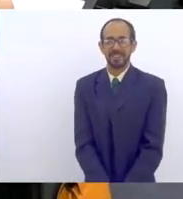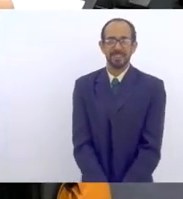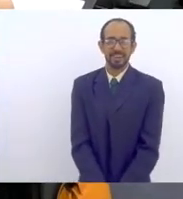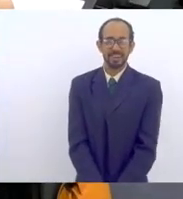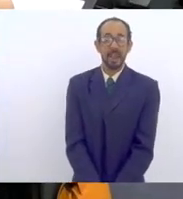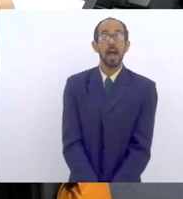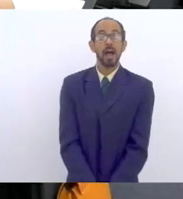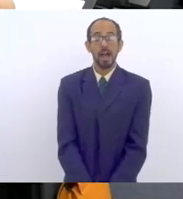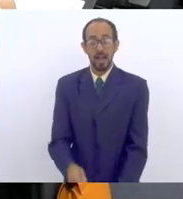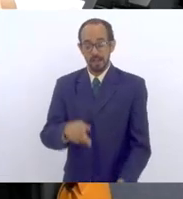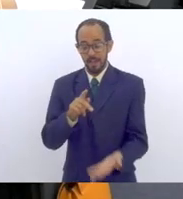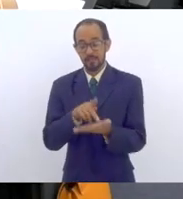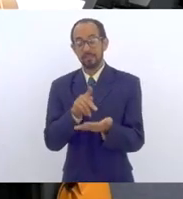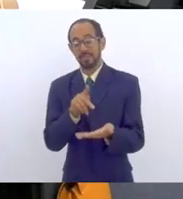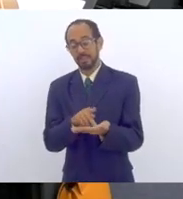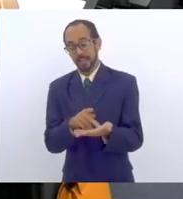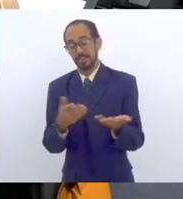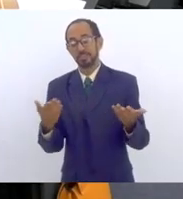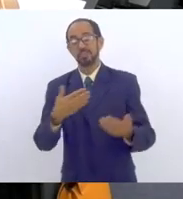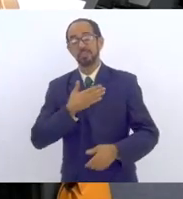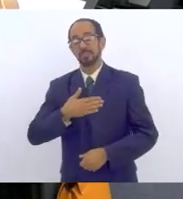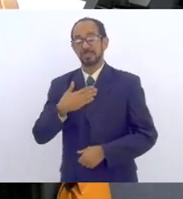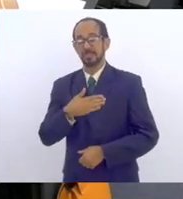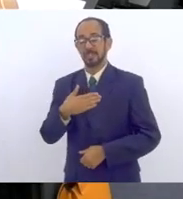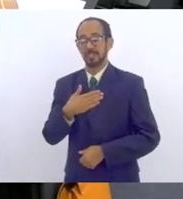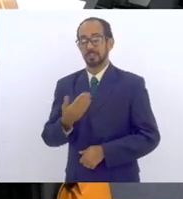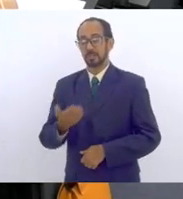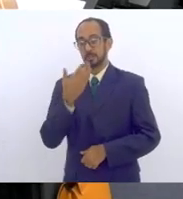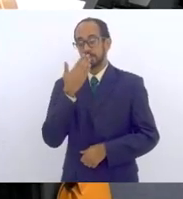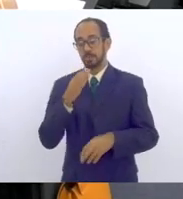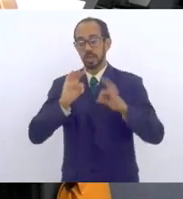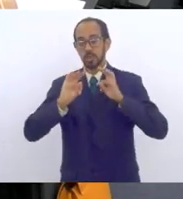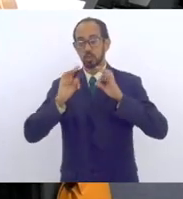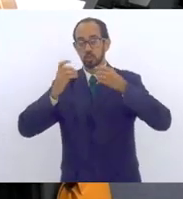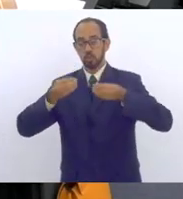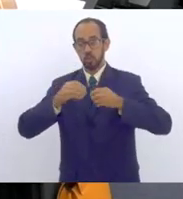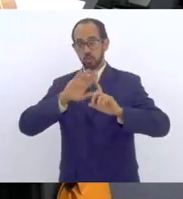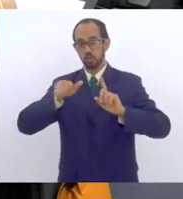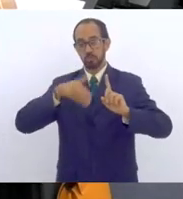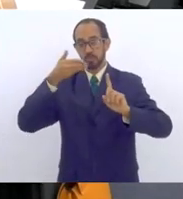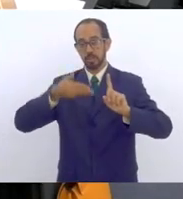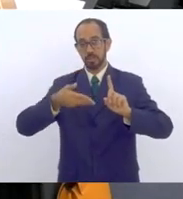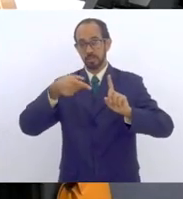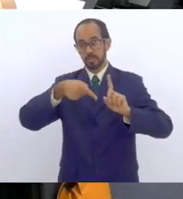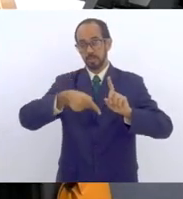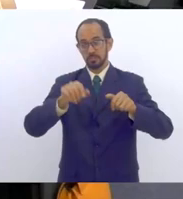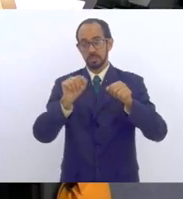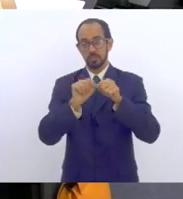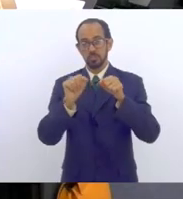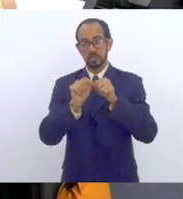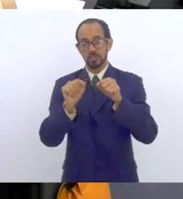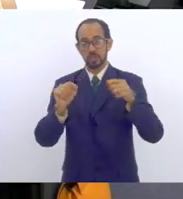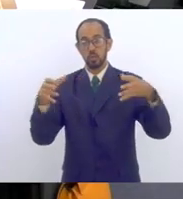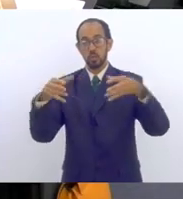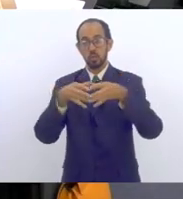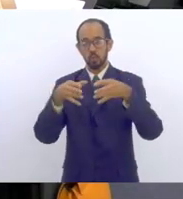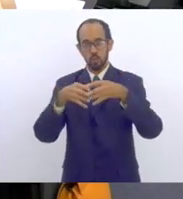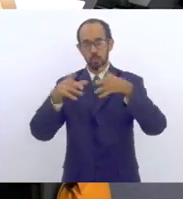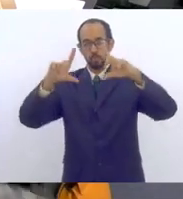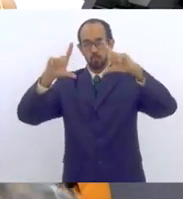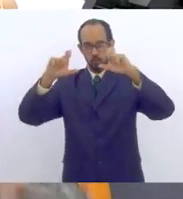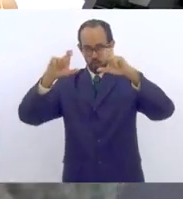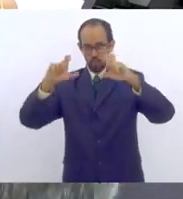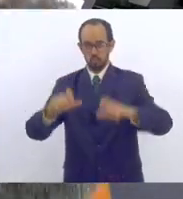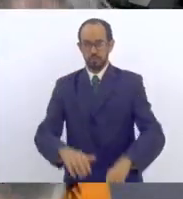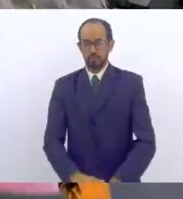Ah sim eu queria pedir a todos os homenageados tivesse aqui conosco para a gente fazer uma foto de todo mundo junto